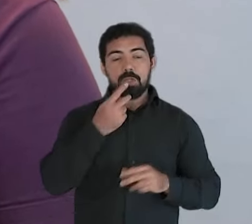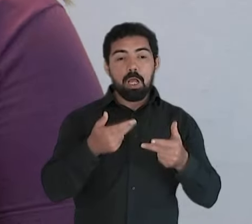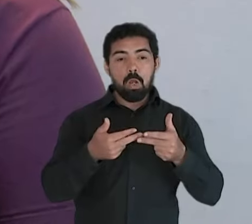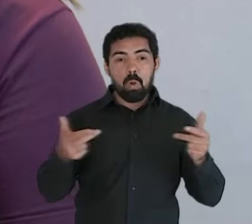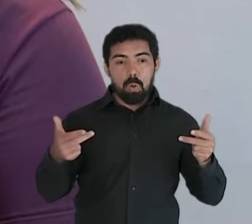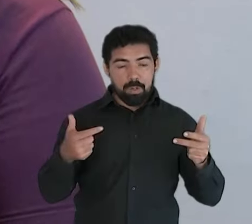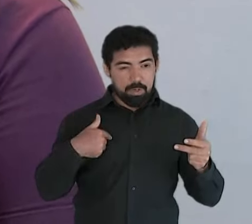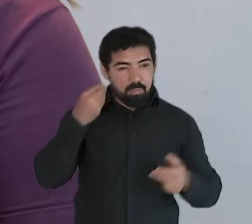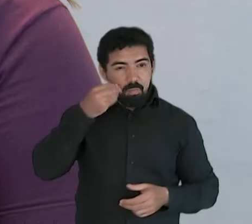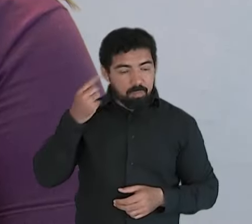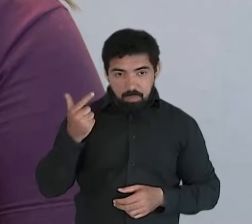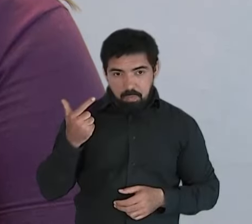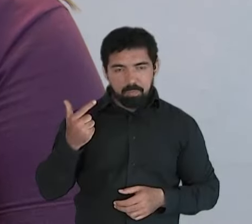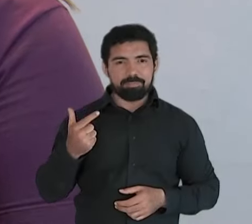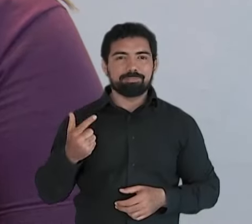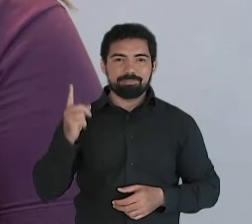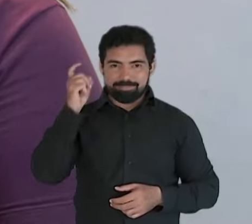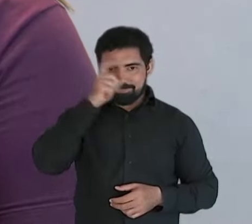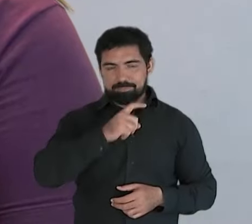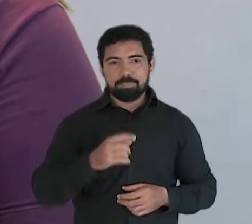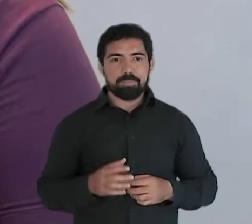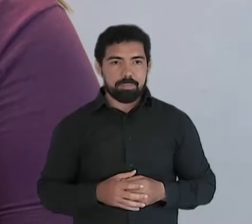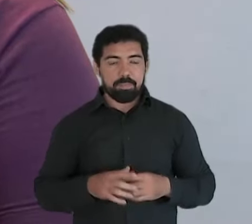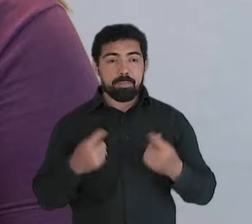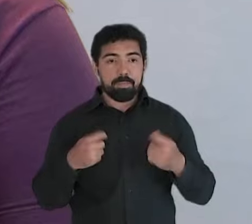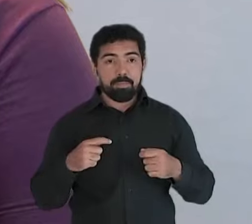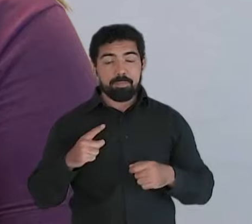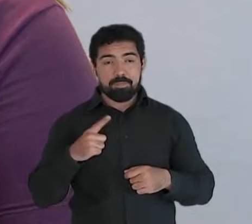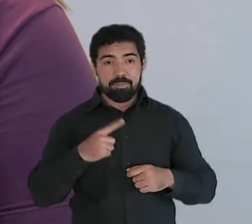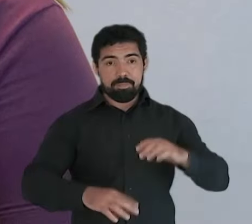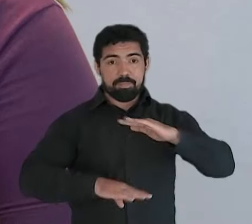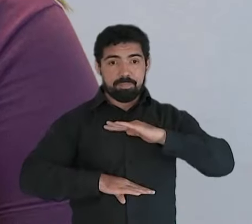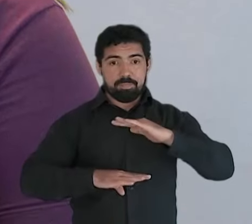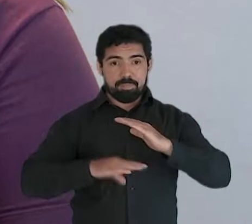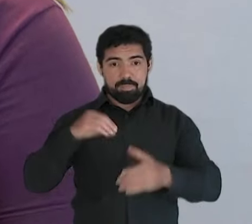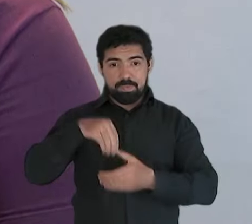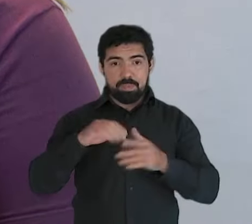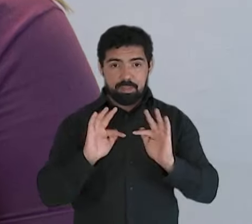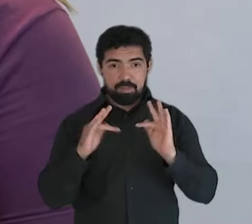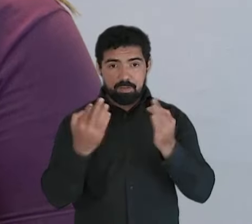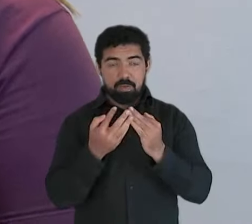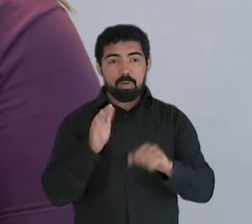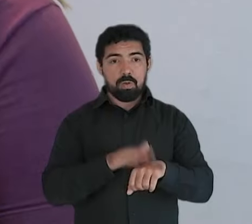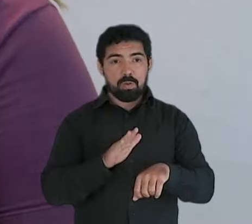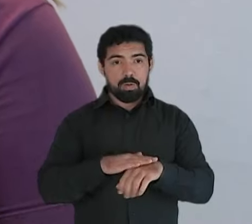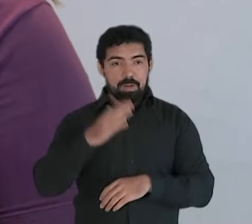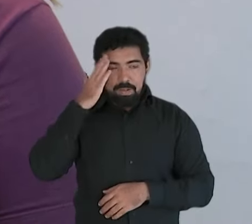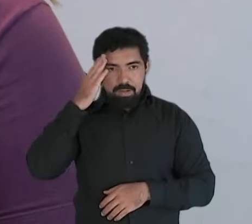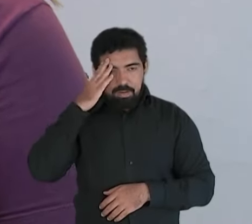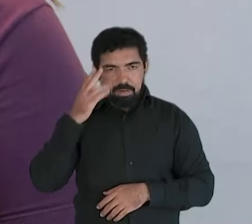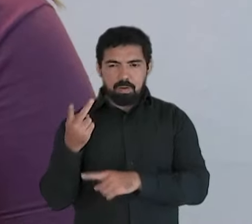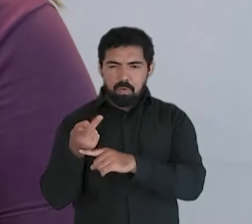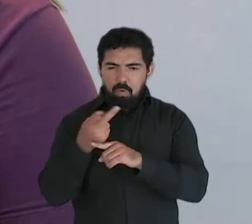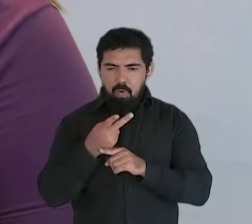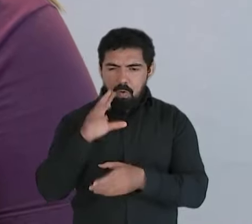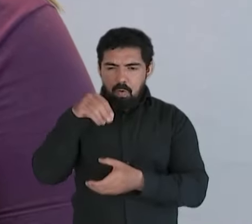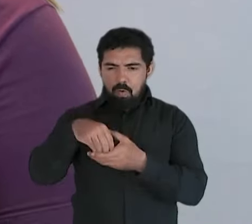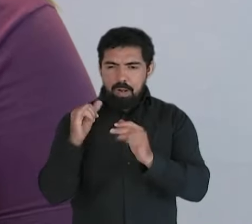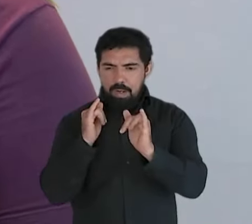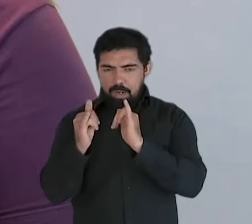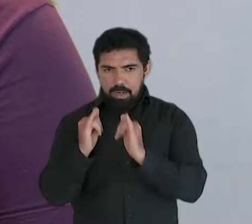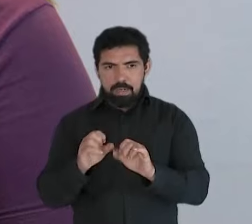acho, assim, que não precisa ter uma pessoa PCD na família para você entender. Procure a informação, a